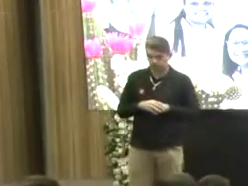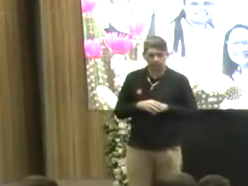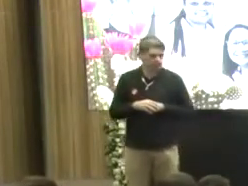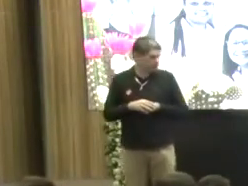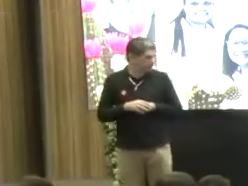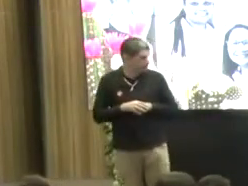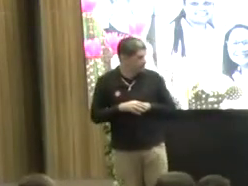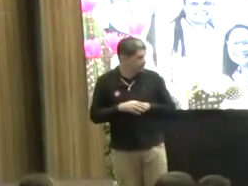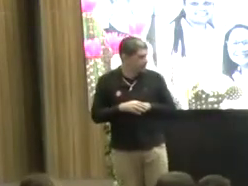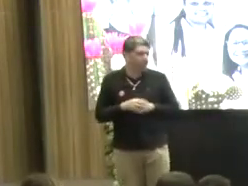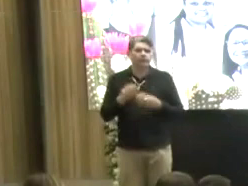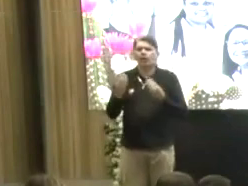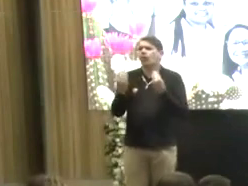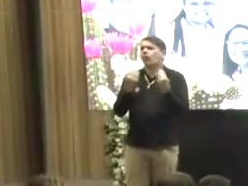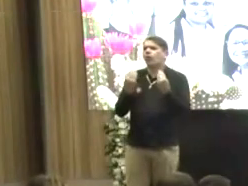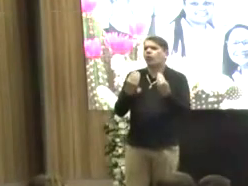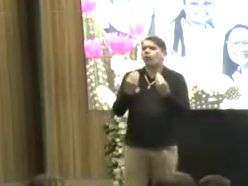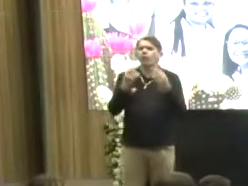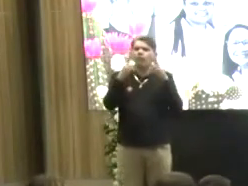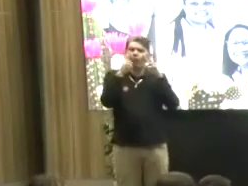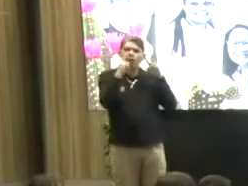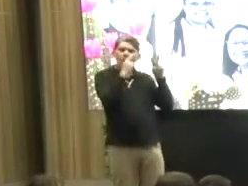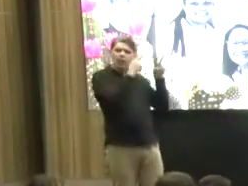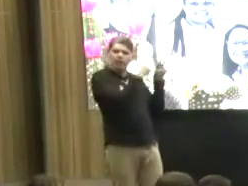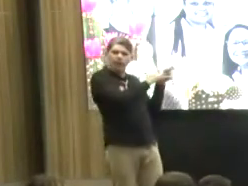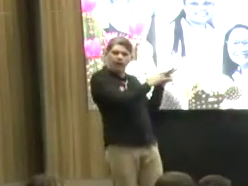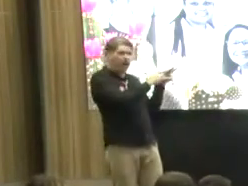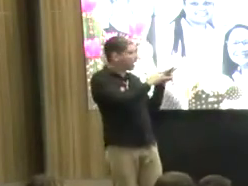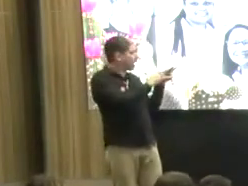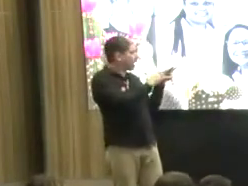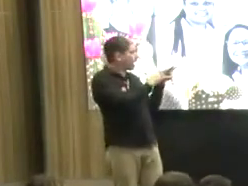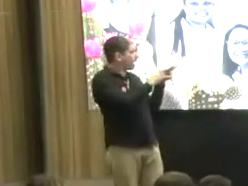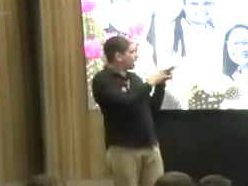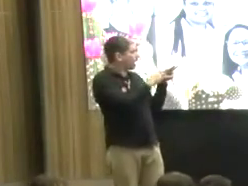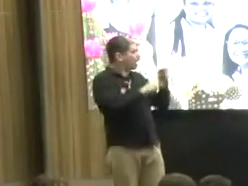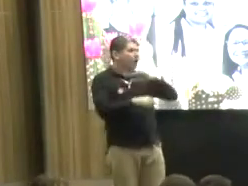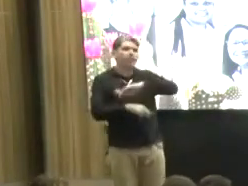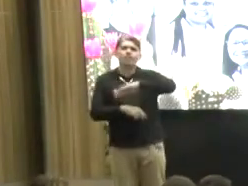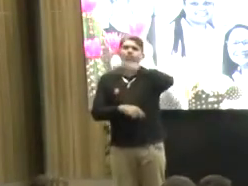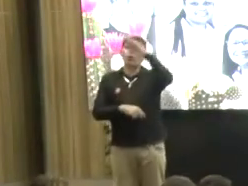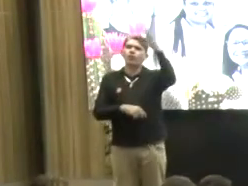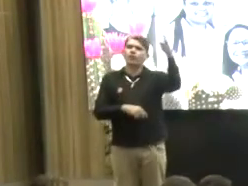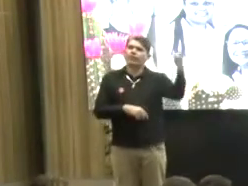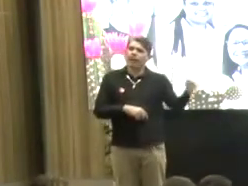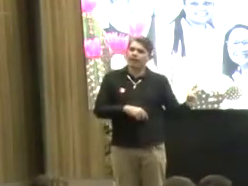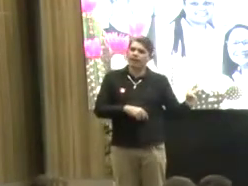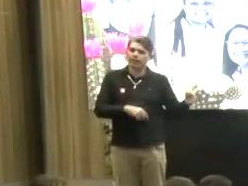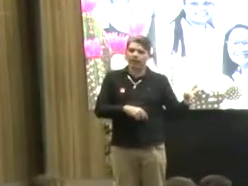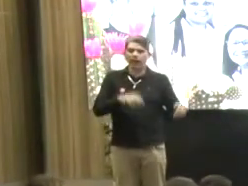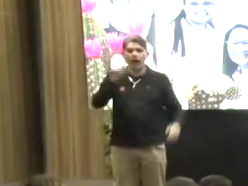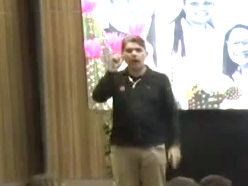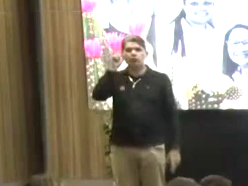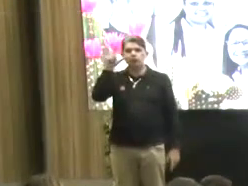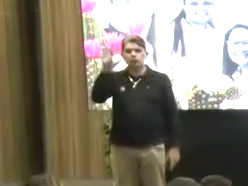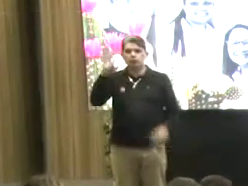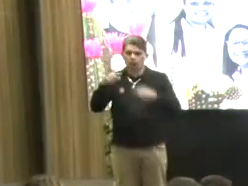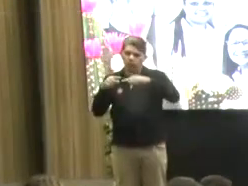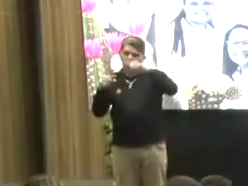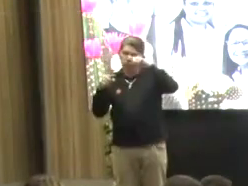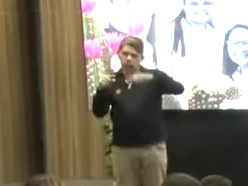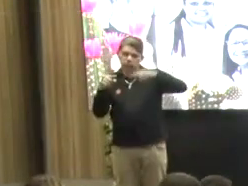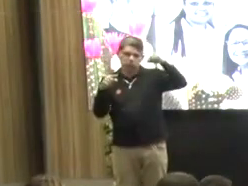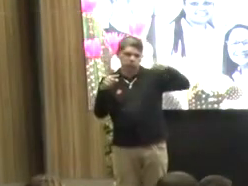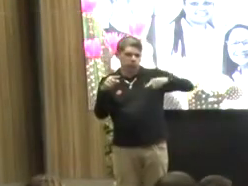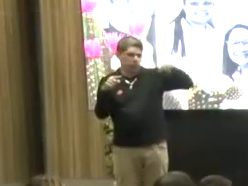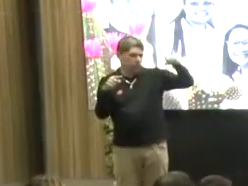Bom, como olhar para esta montanha azul? Achei muito bacana esse nome, para esta montanha azul de excluídos, não é? E aí a Mona Lisa